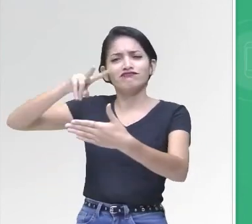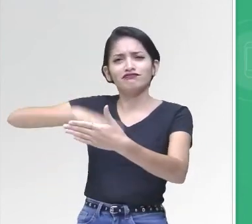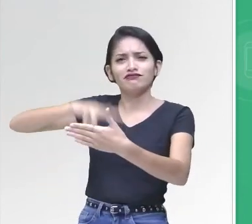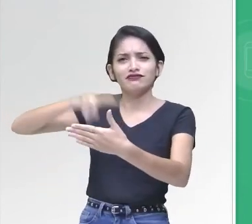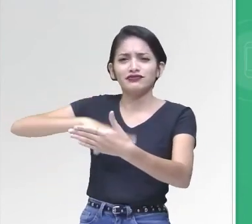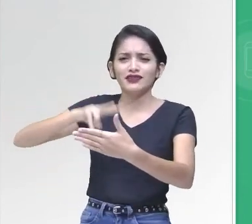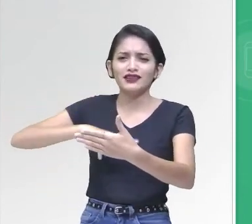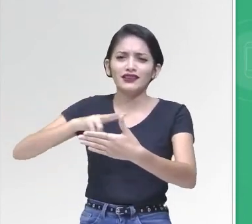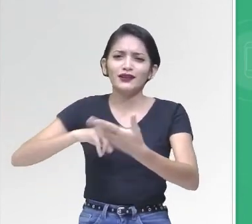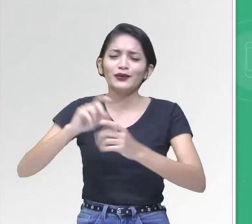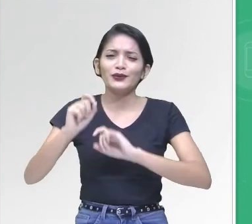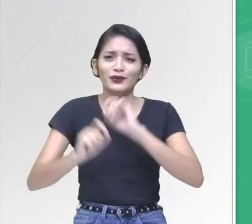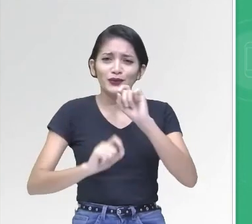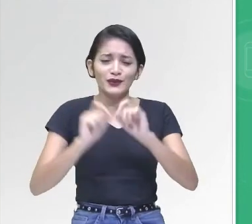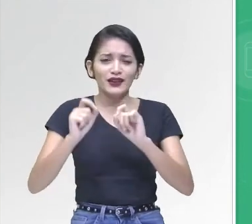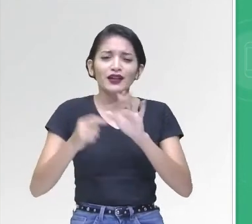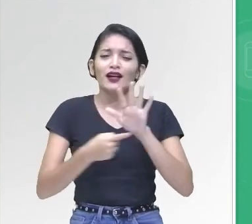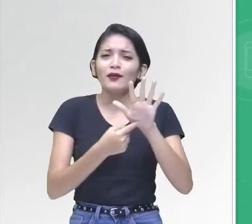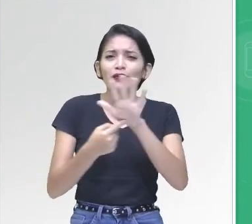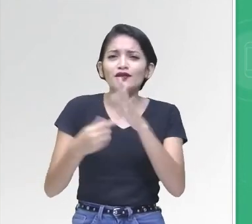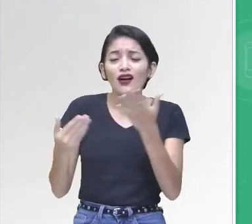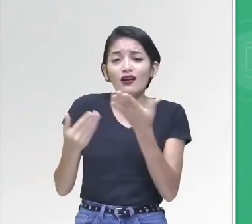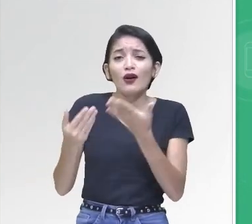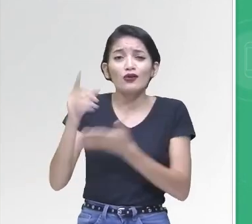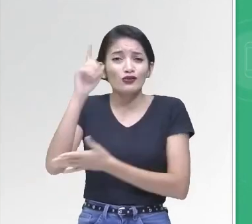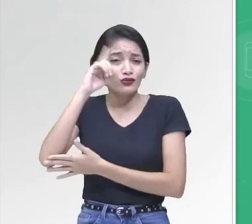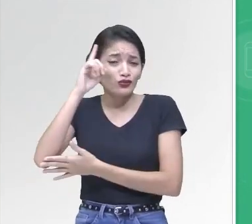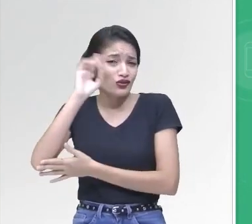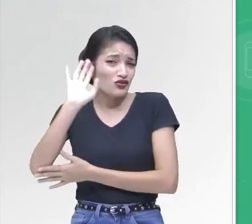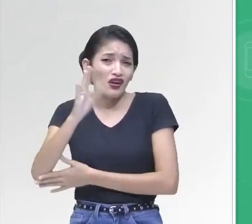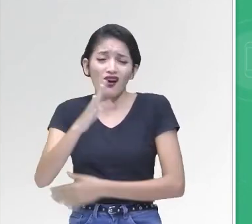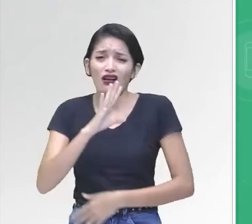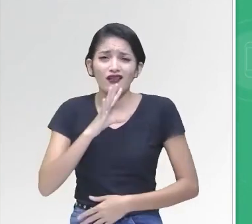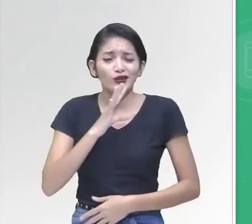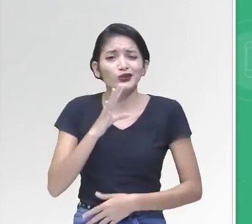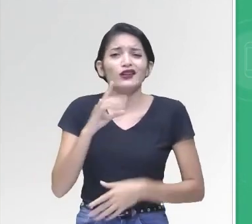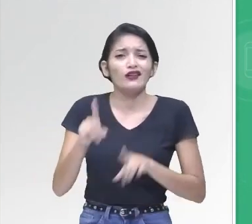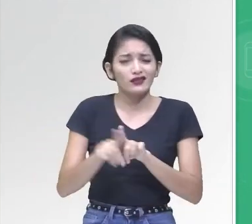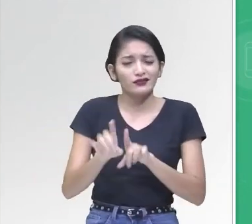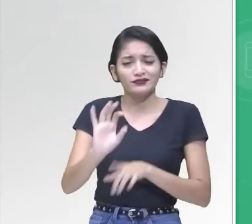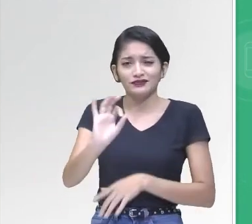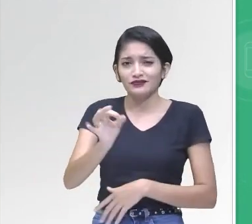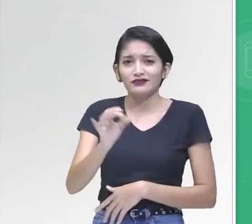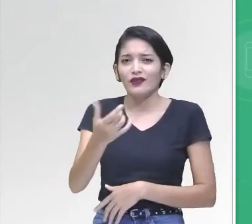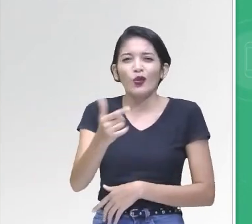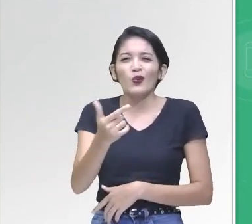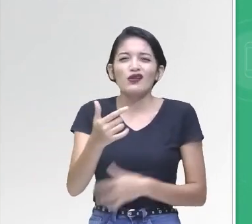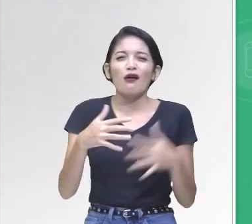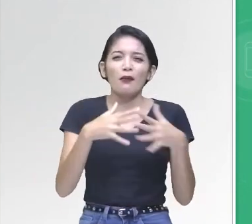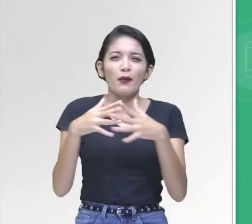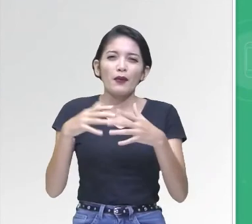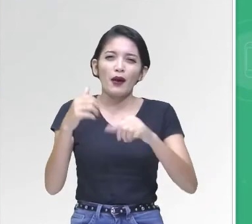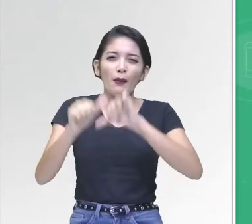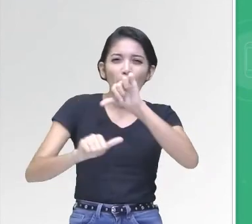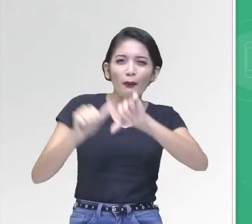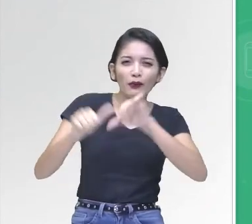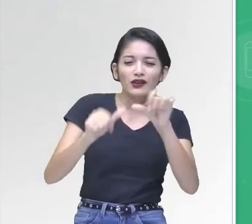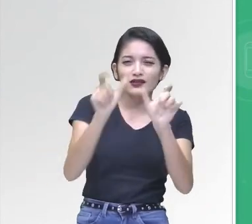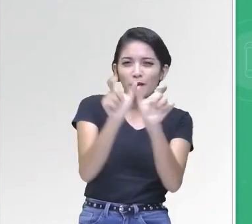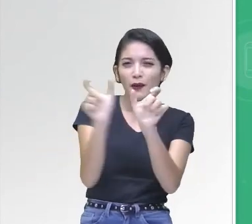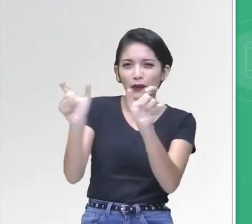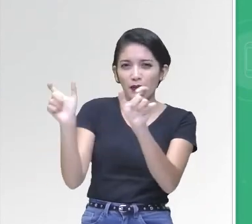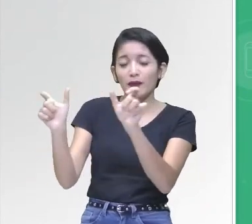trazer verbos já do cotidiano, que a gente já conhece, já está certo? Que não tem muita mudança no radical e